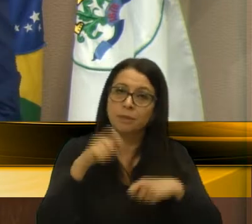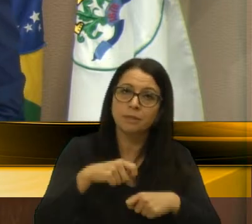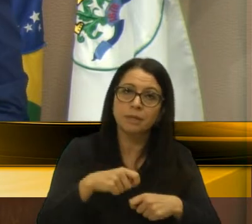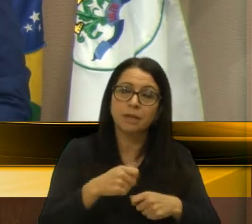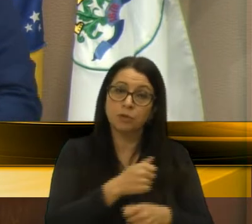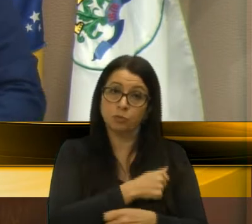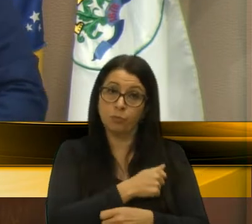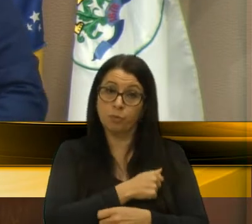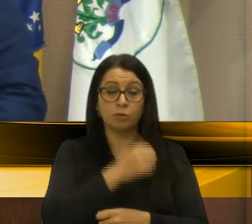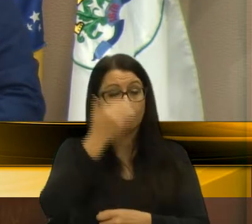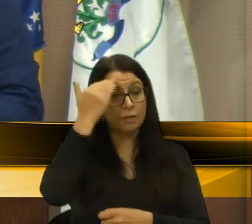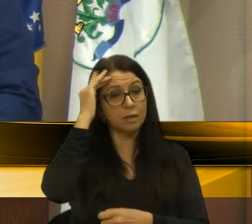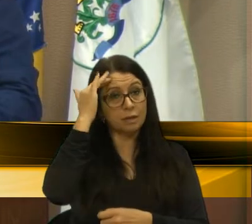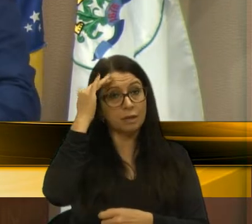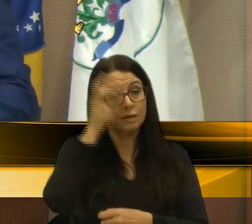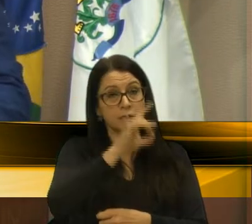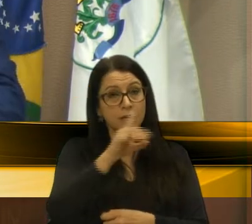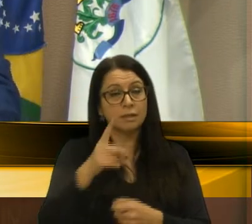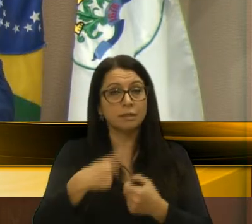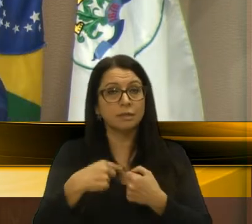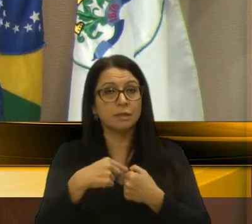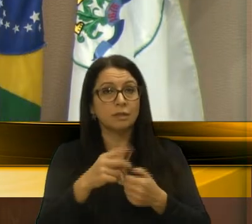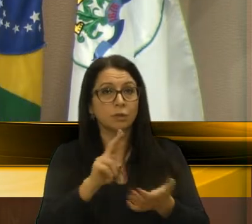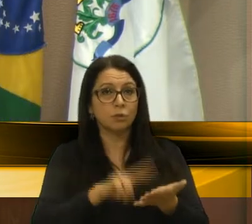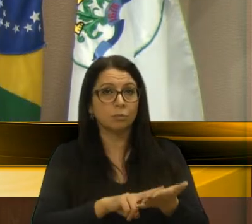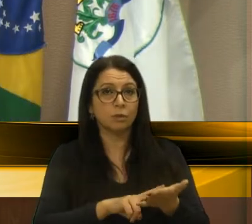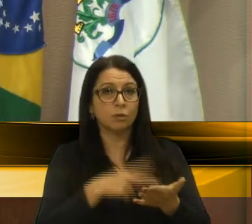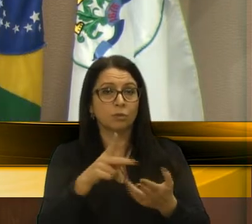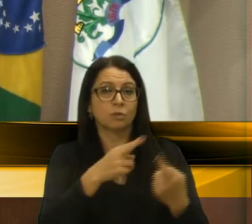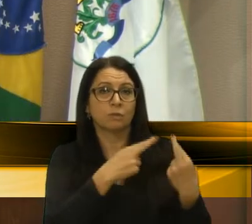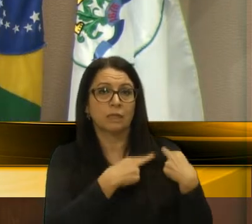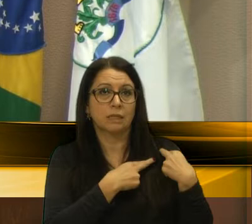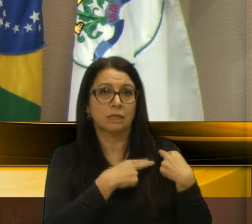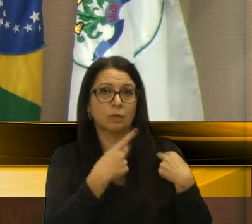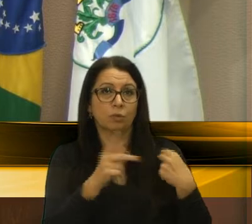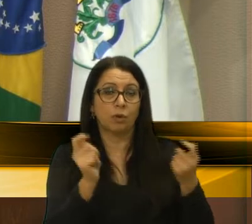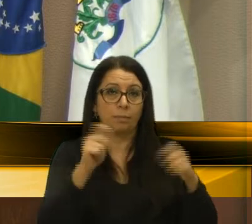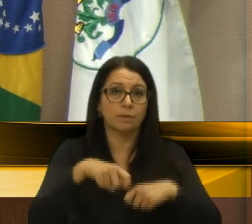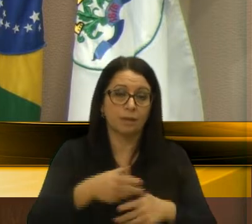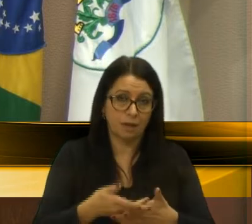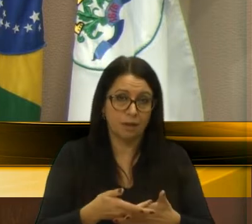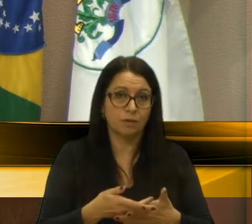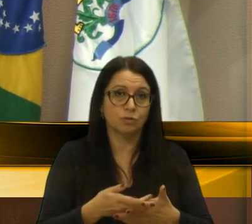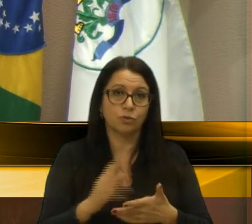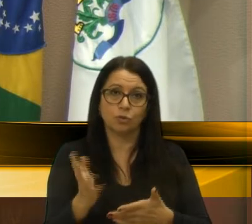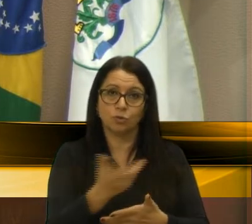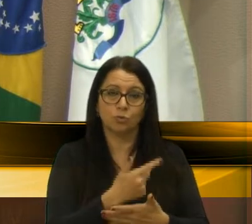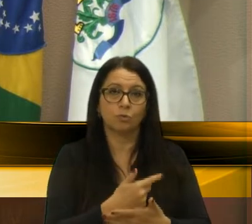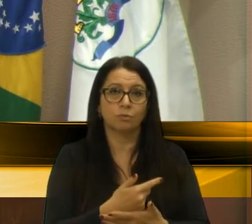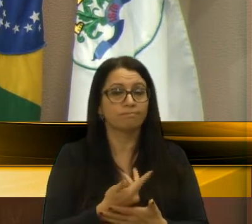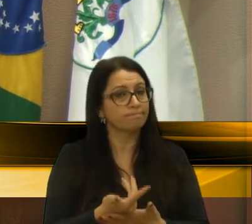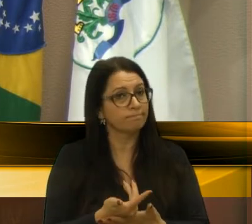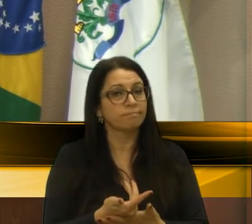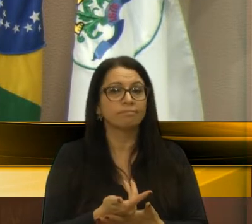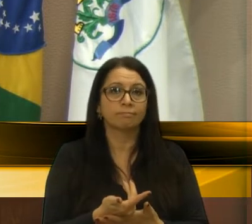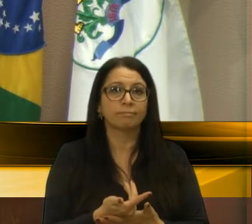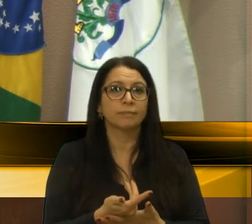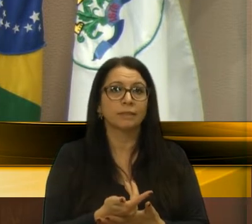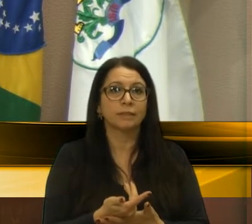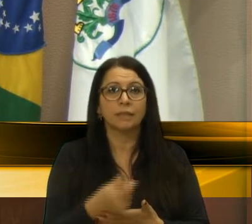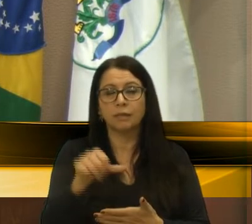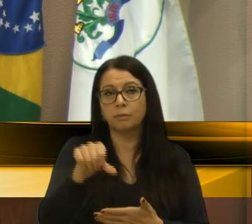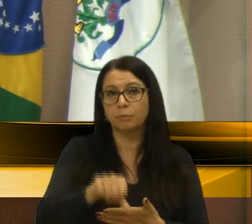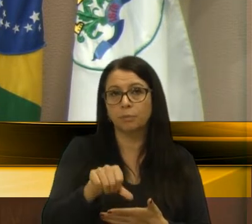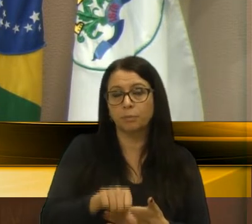humildade de entender, e cada cidade assumir o seu tamanho, a sua responsabilidade, a sua capacidade nisso tudo, a tendência é que a